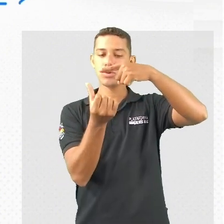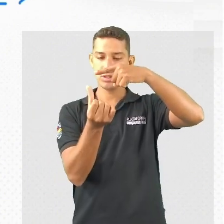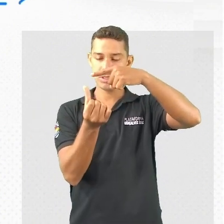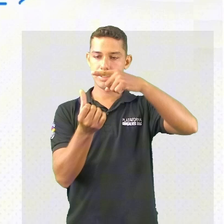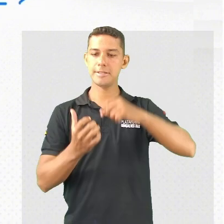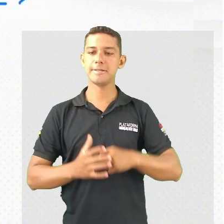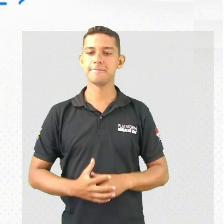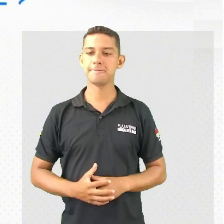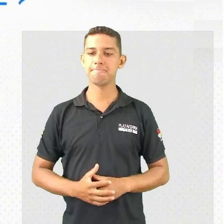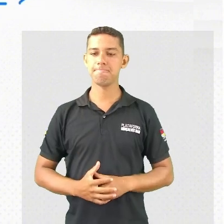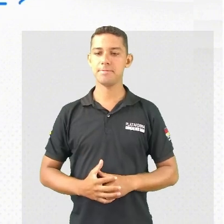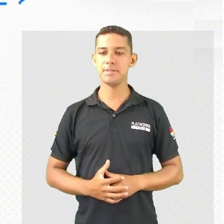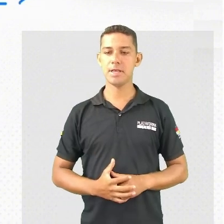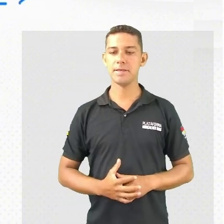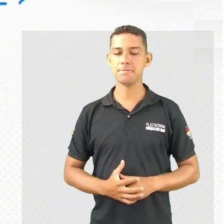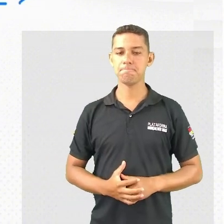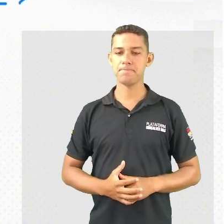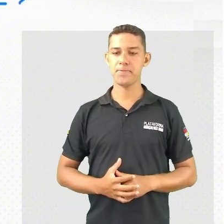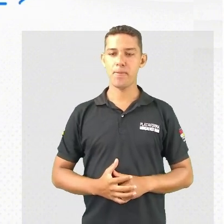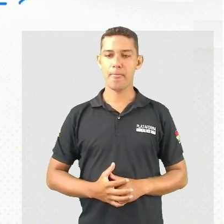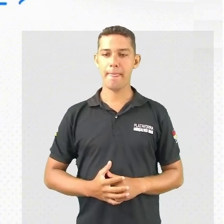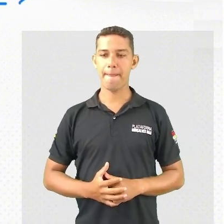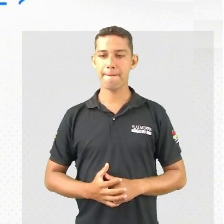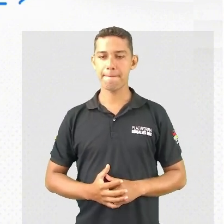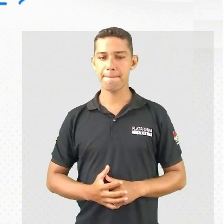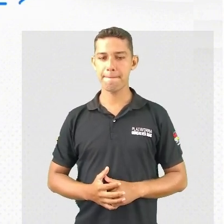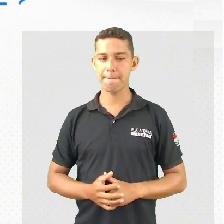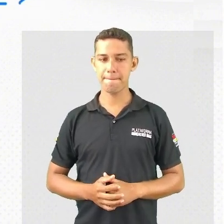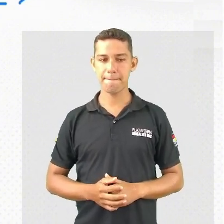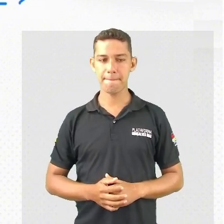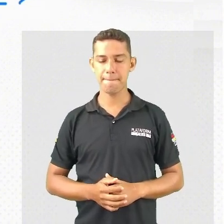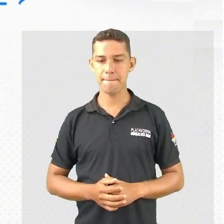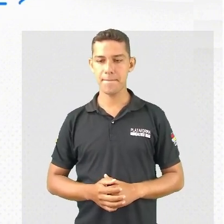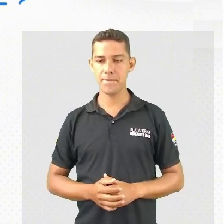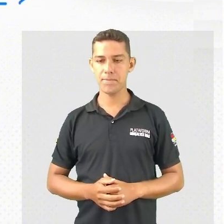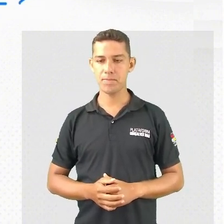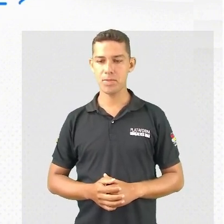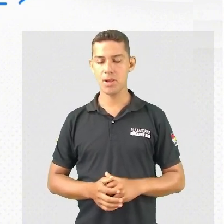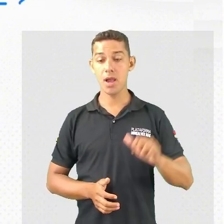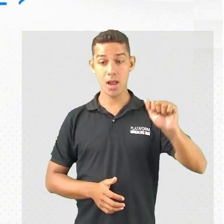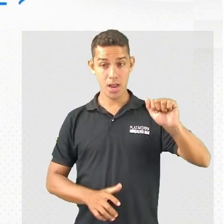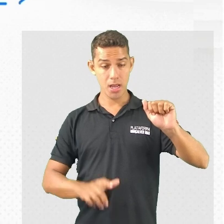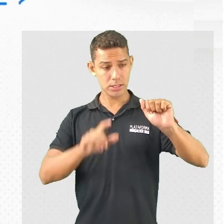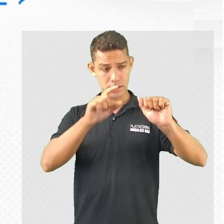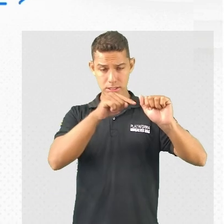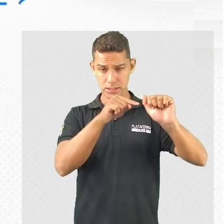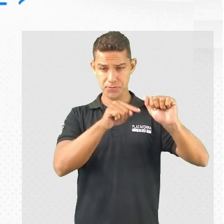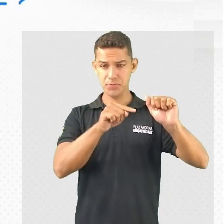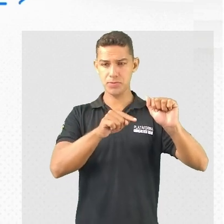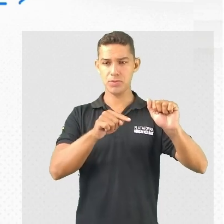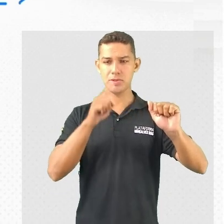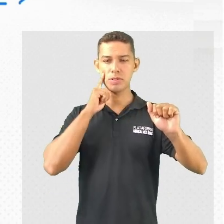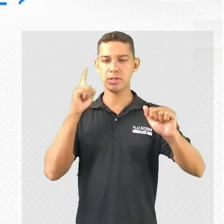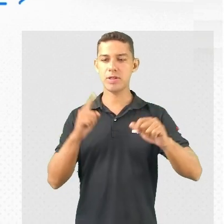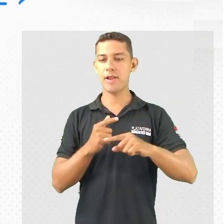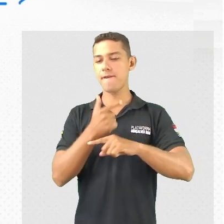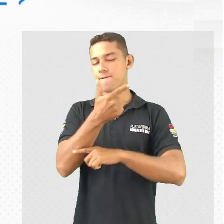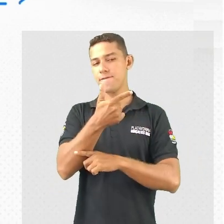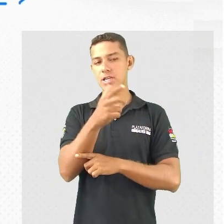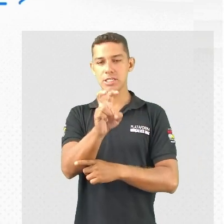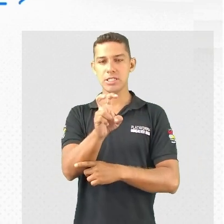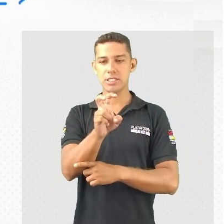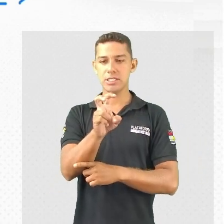por 36. Aí você vai ter uma área Azinho de